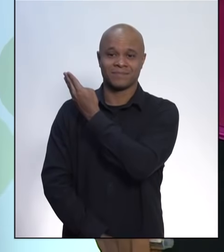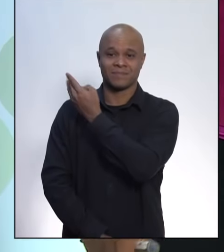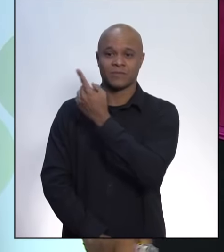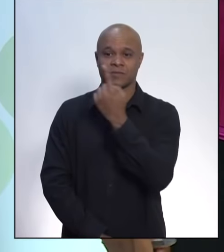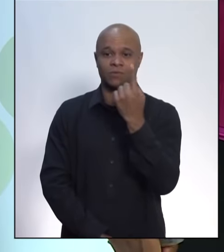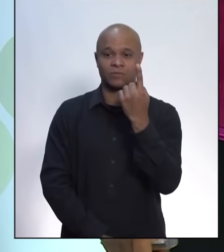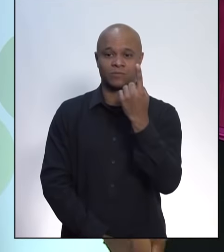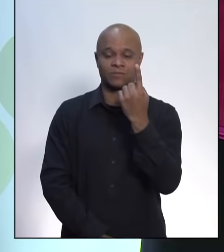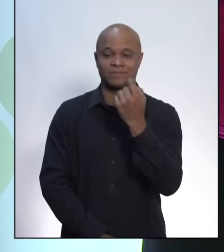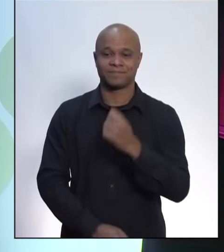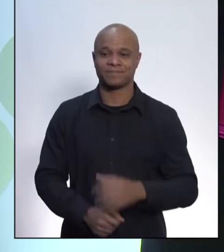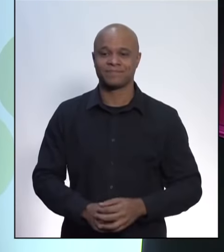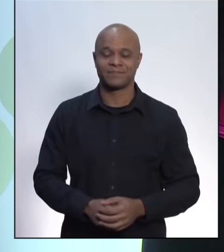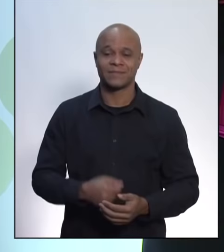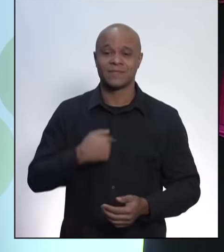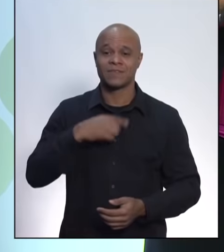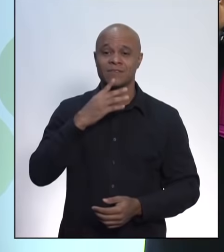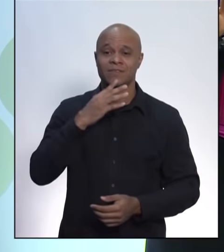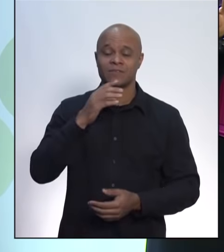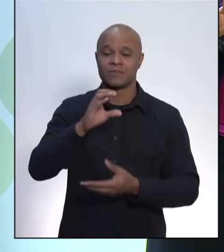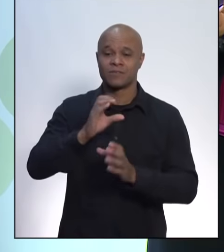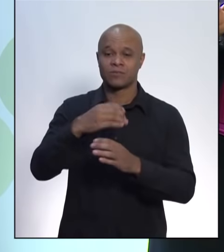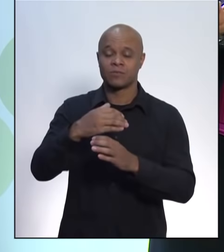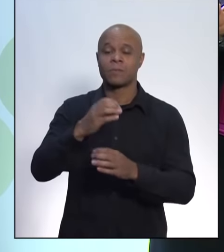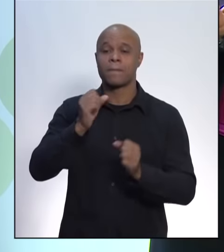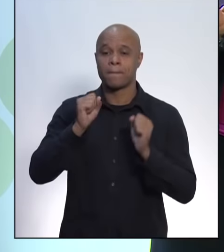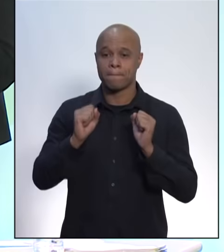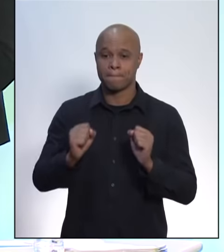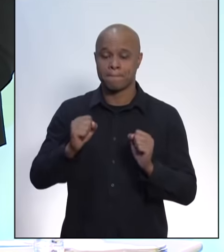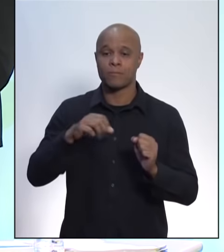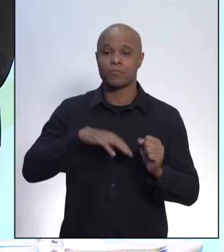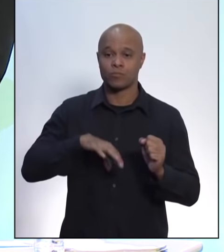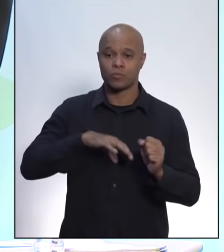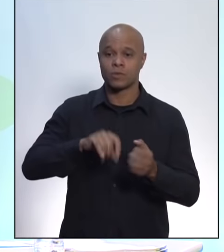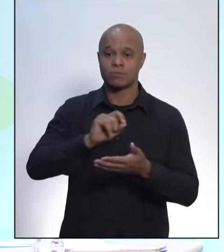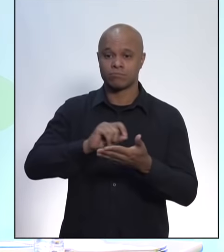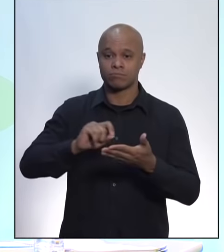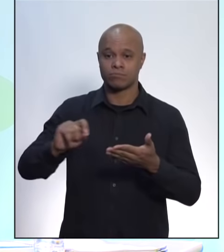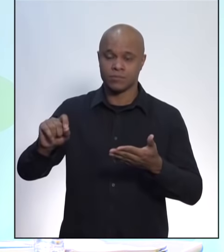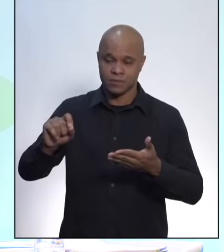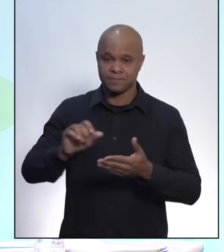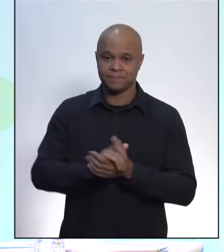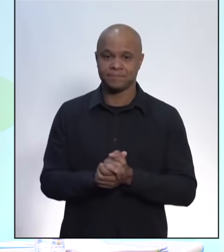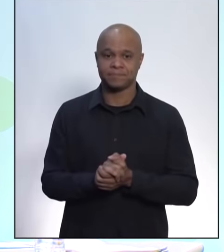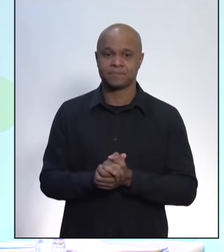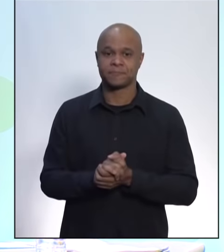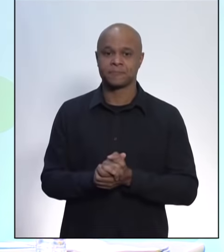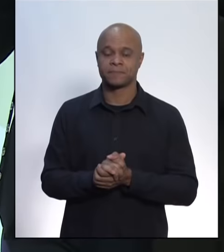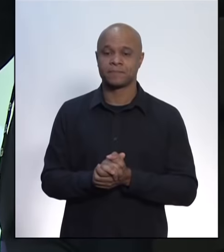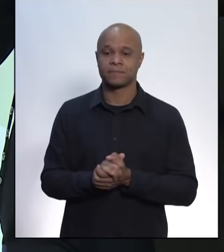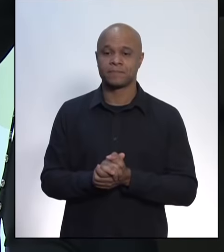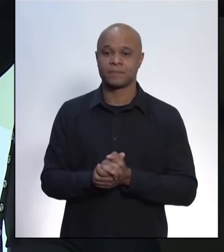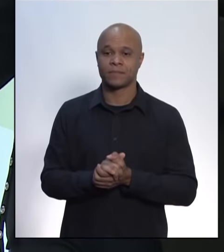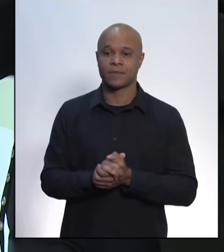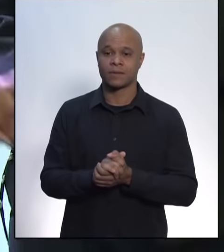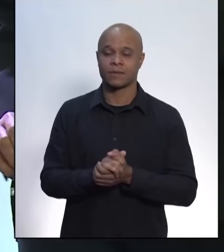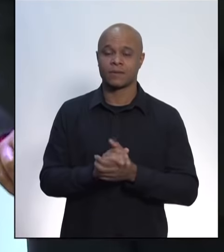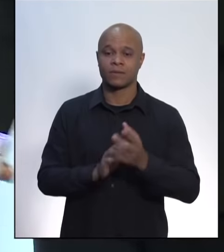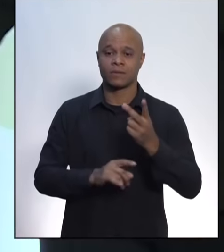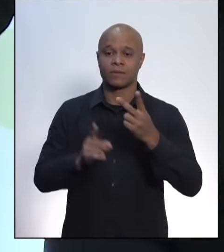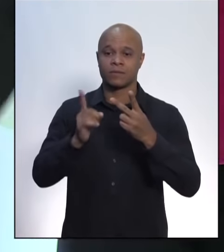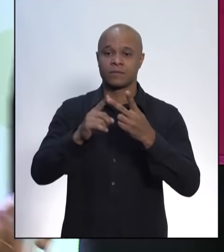sobre ciência podem escrever em português light na segunda coluna